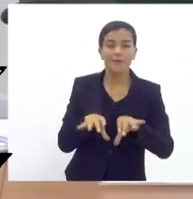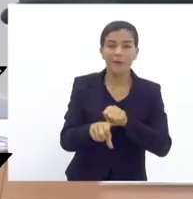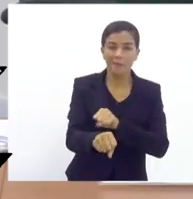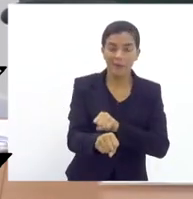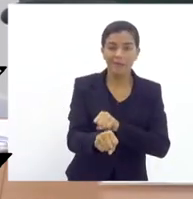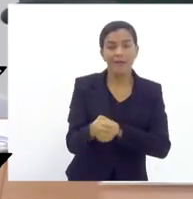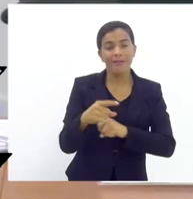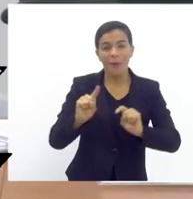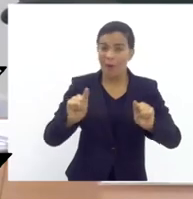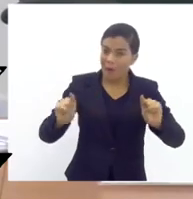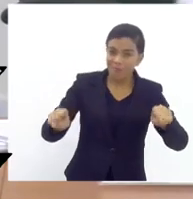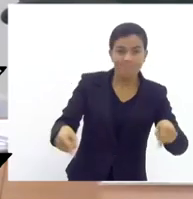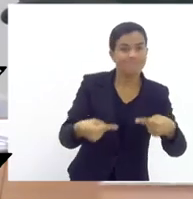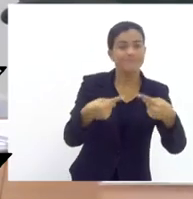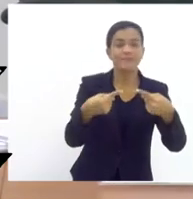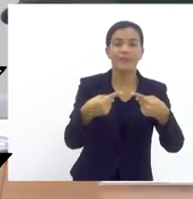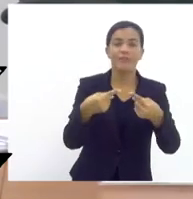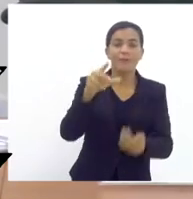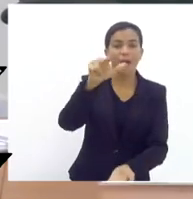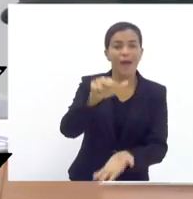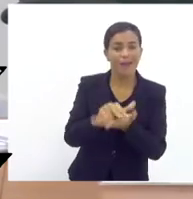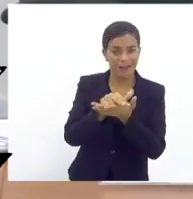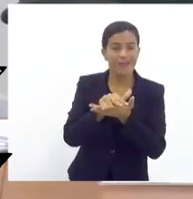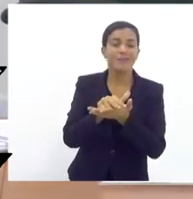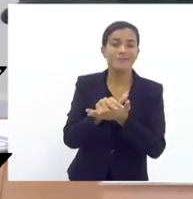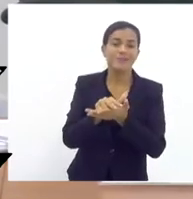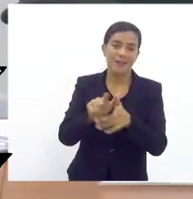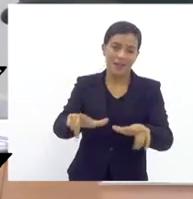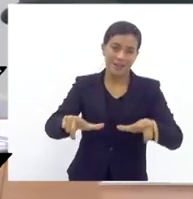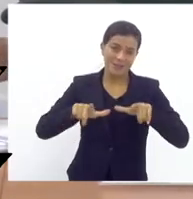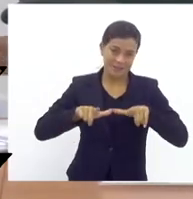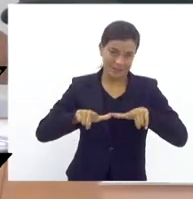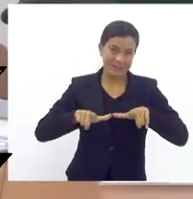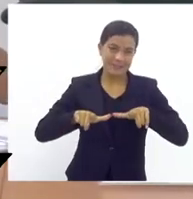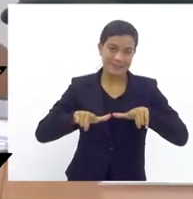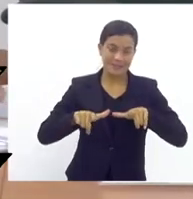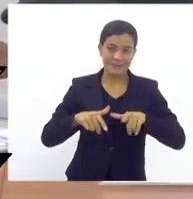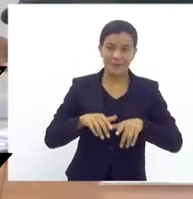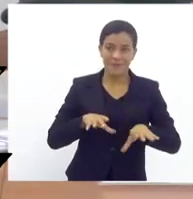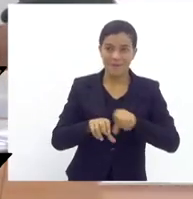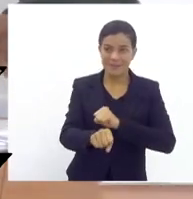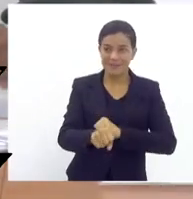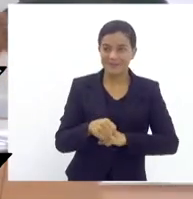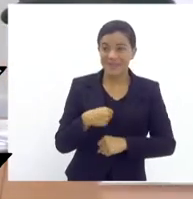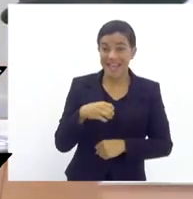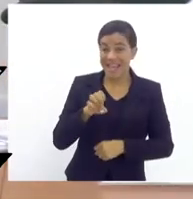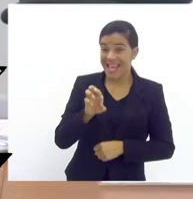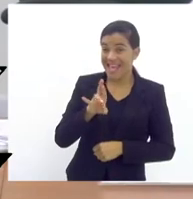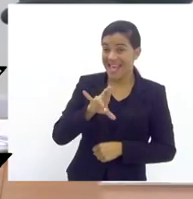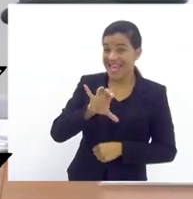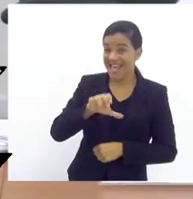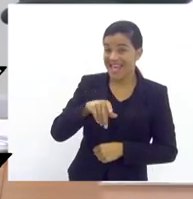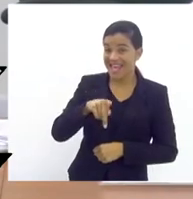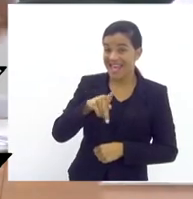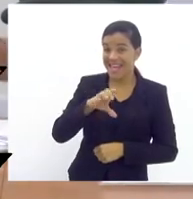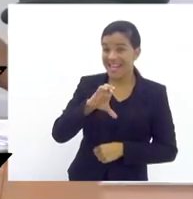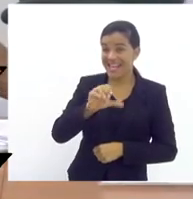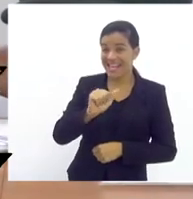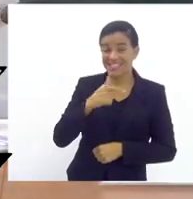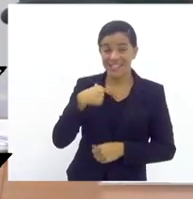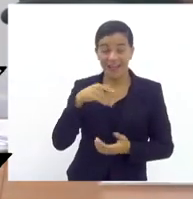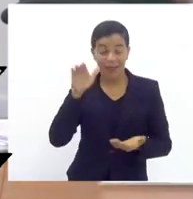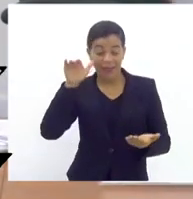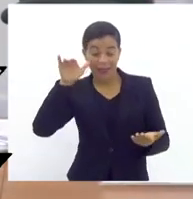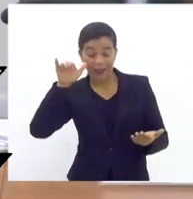aí é Um Desafio enorme para reconhecimento dessas situações Érica já veio aqui com colinha